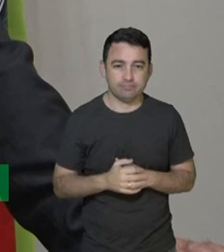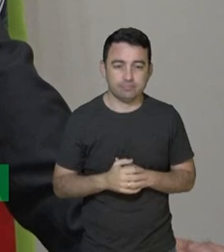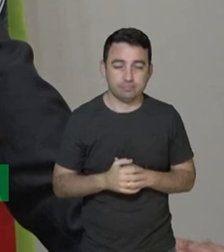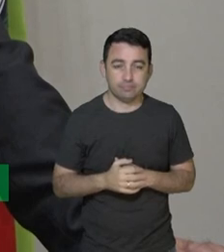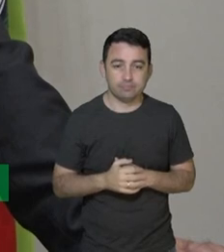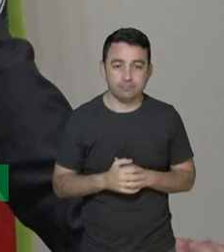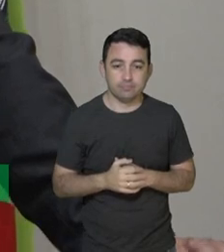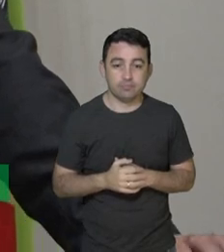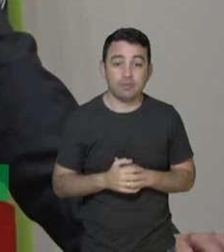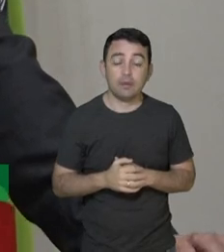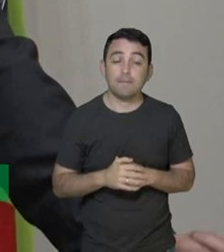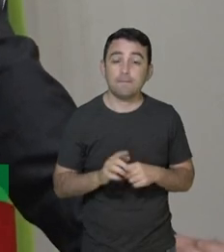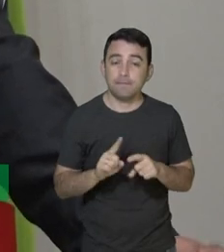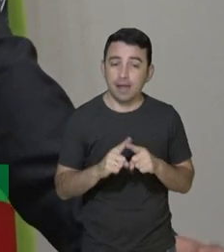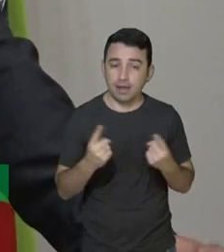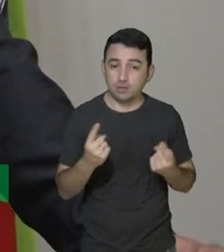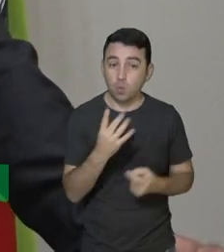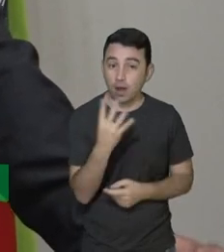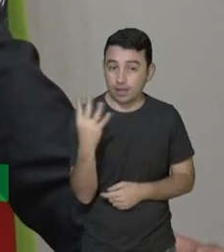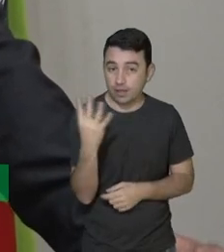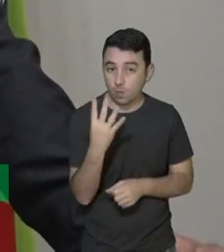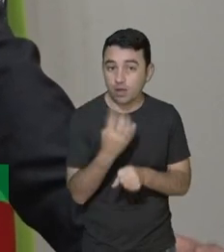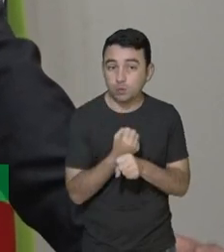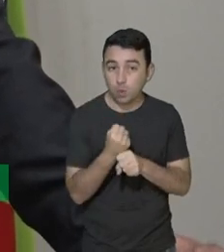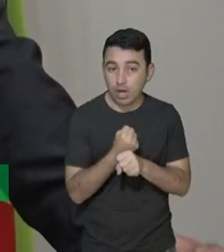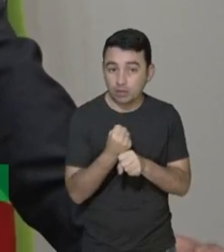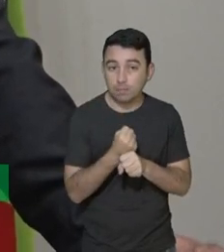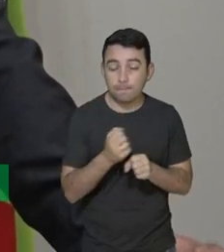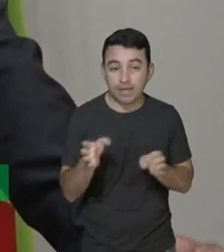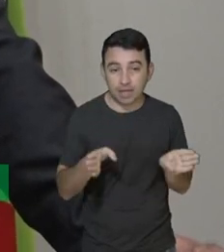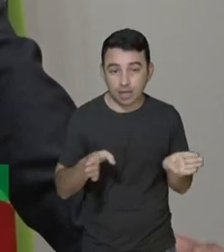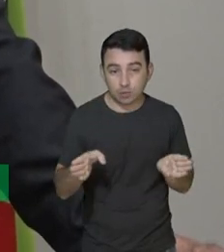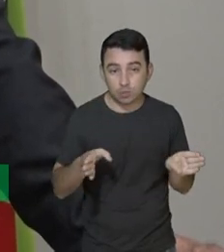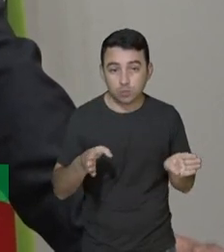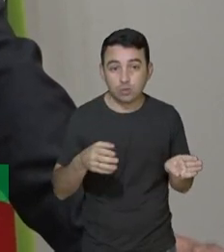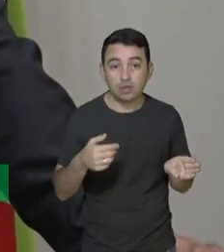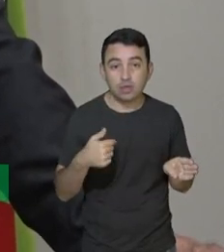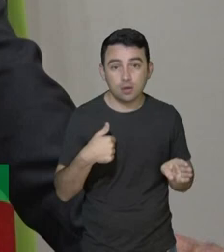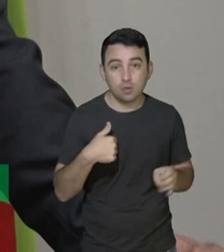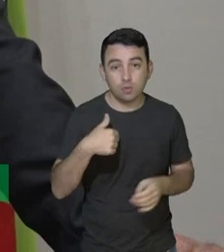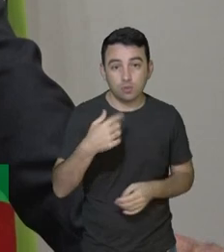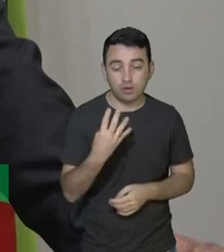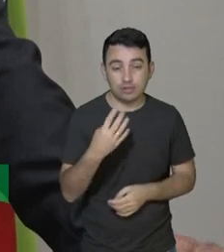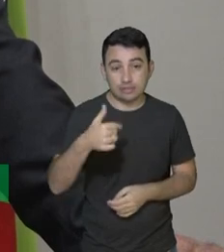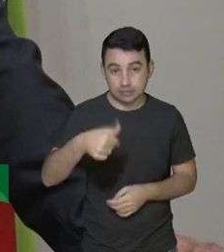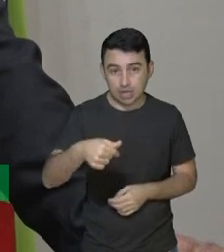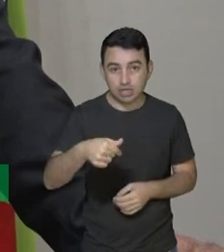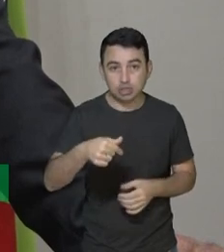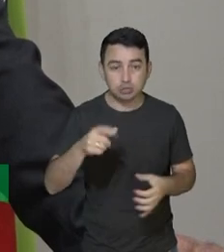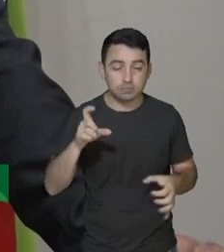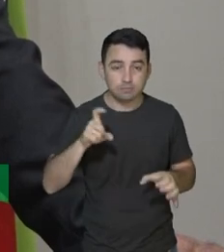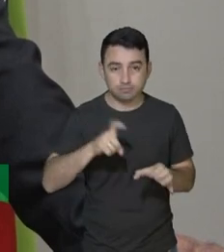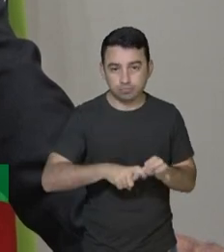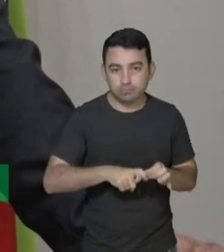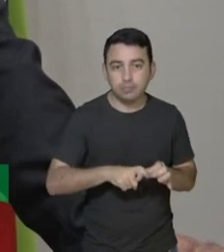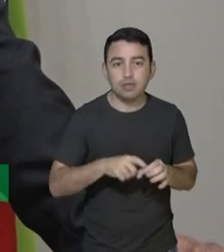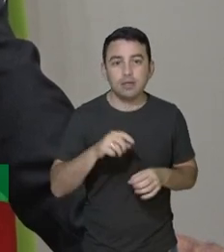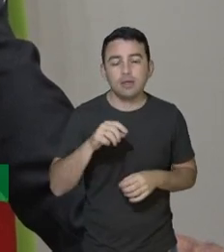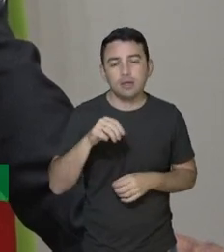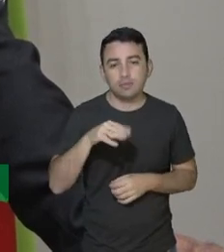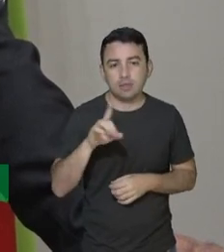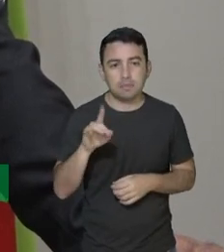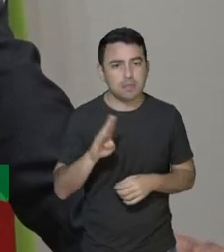mas 44 anos de mandato, 47 anos de filiação no velho MDB, sem